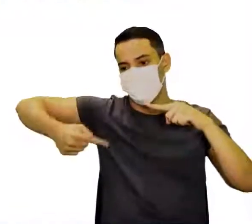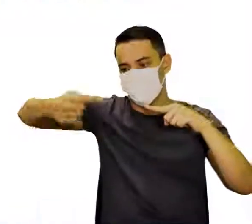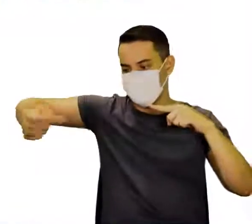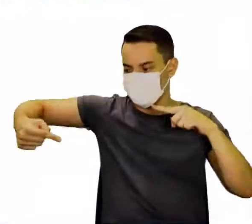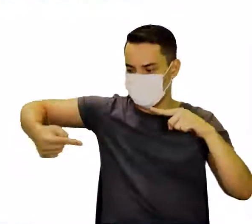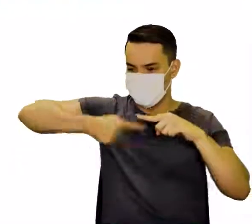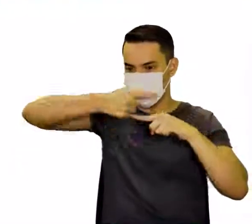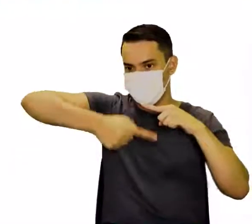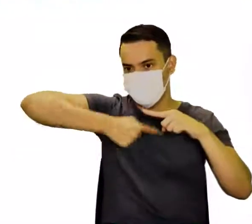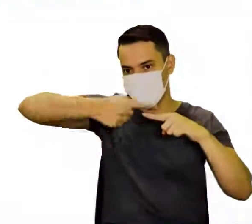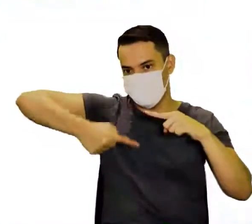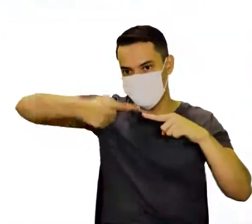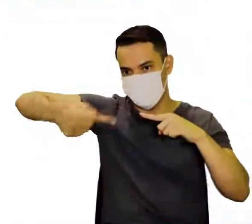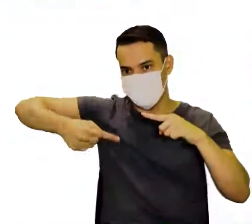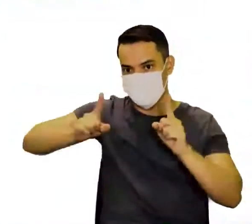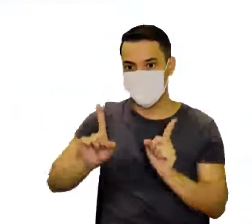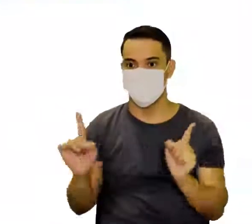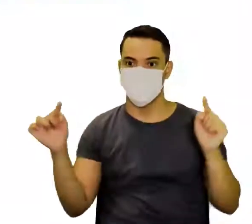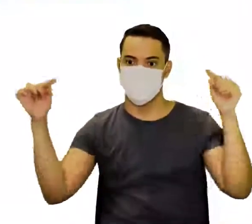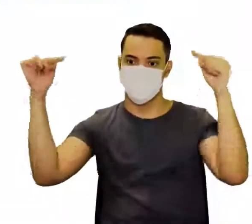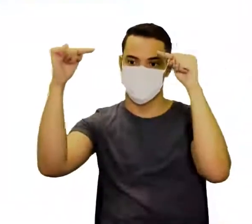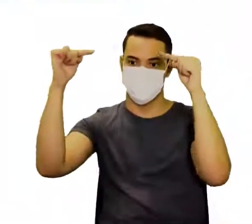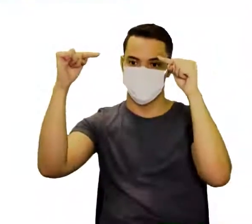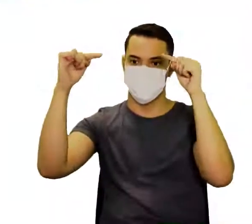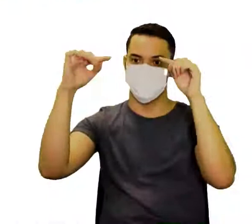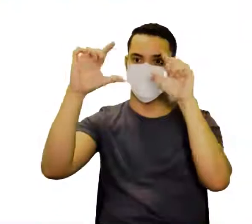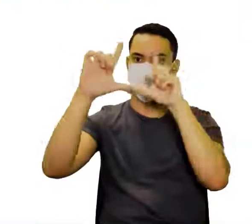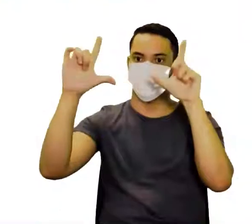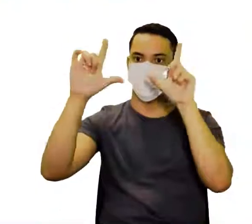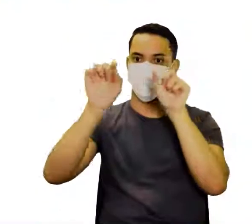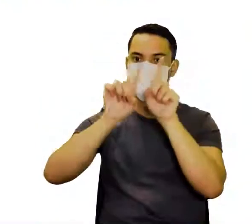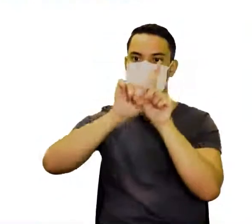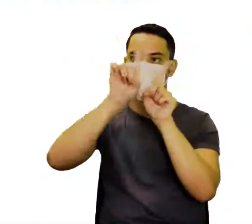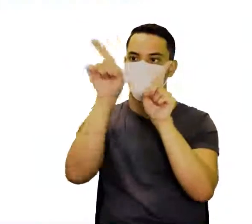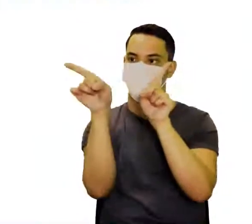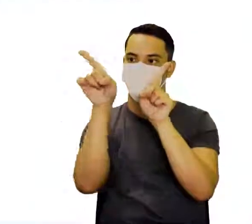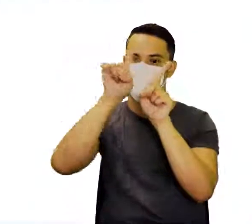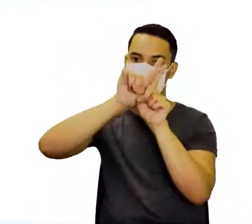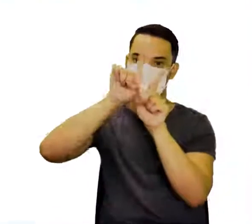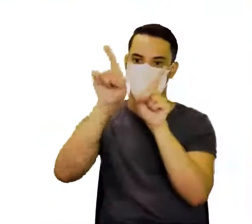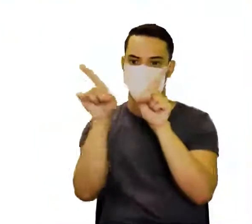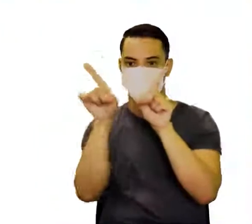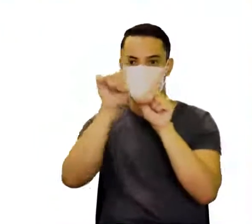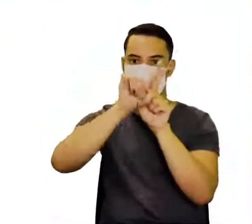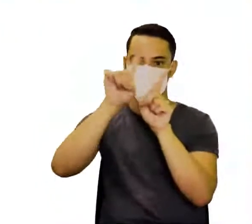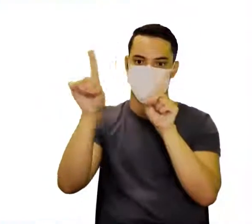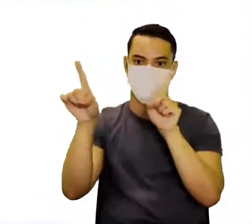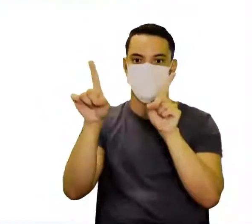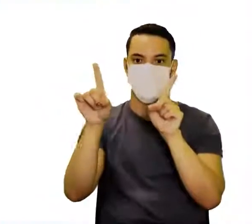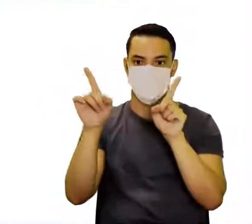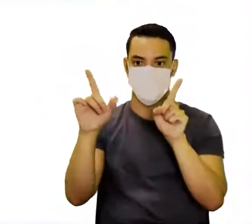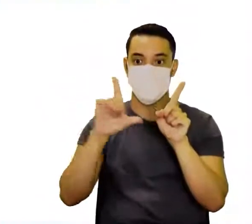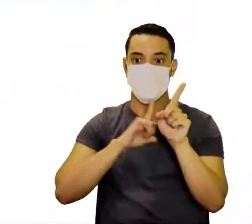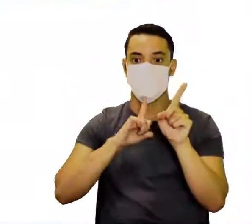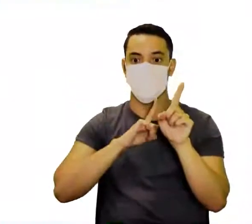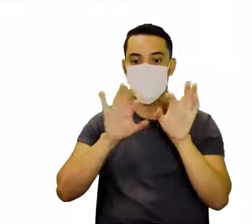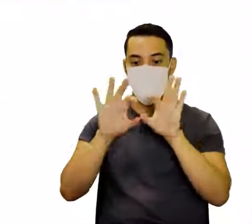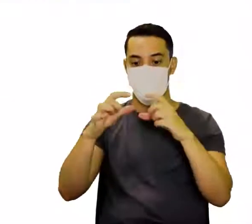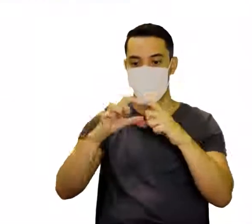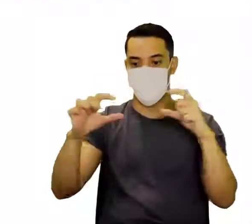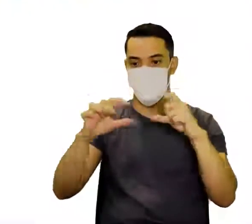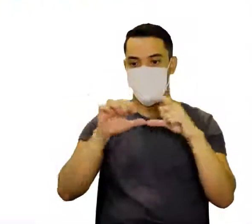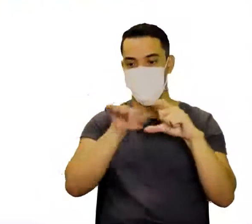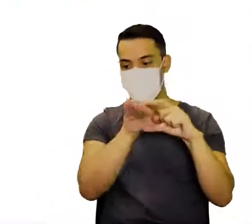aqui, como algo contínuo, tá bom, pessoal? E aqui é um ímã em barra que está entrando e